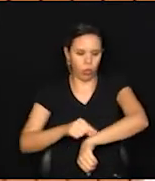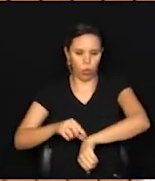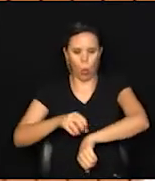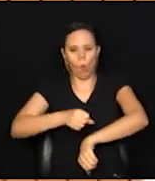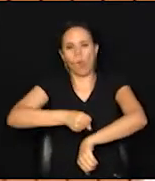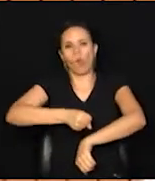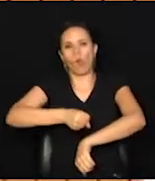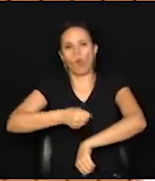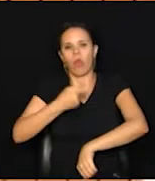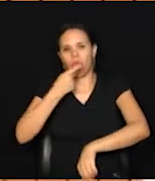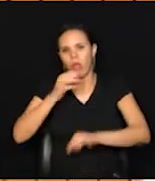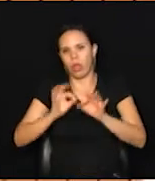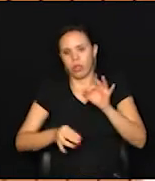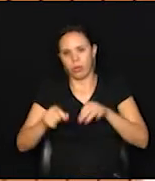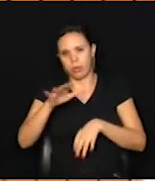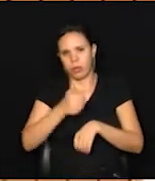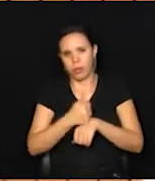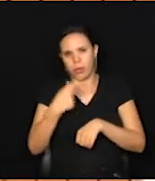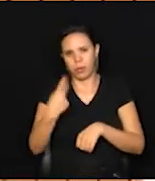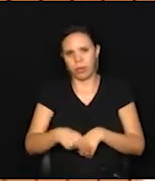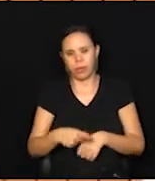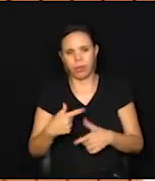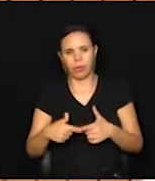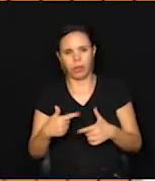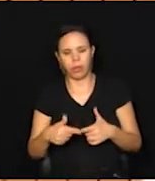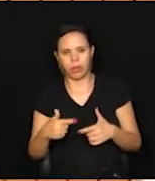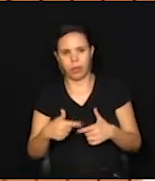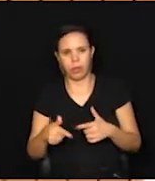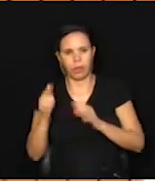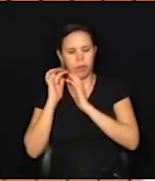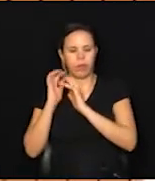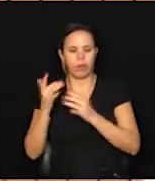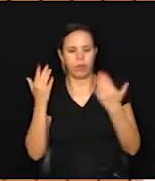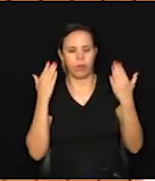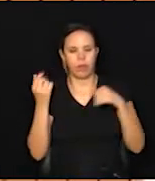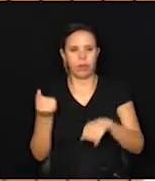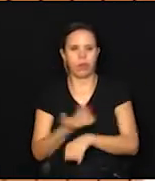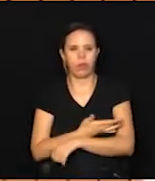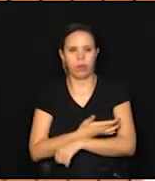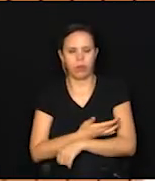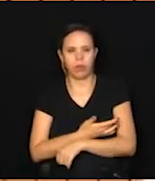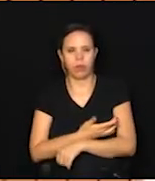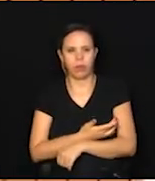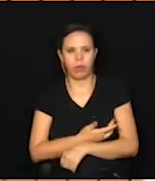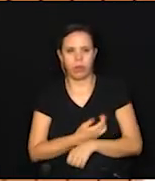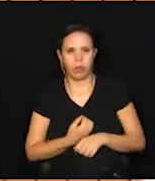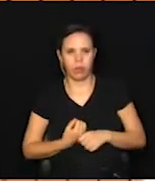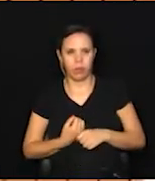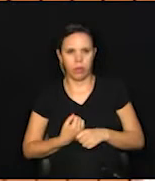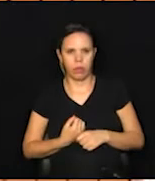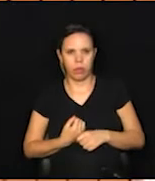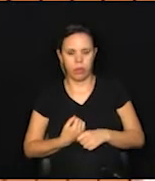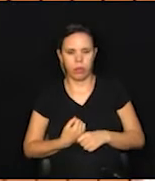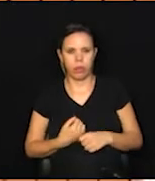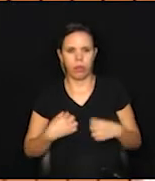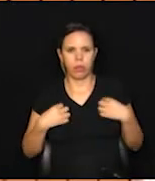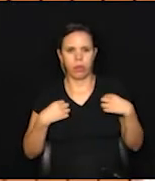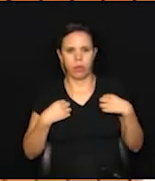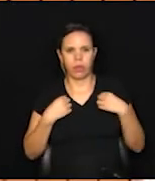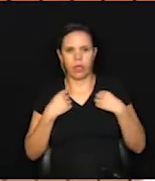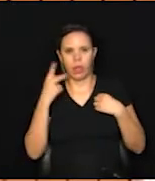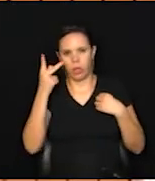um pouquinho, já que é a área dela, dos problemas neurológicos, né, en passant, de forma bem sucinta, para que a